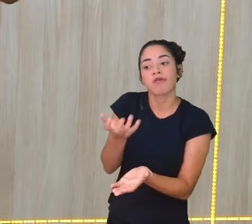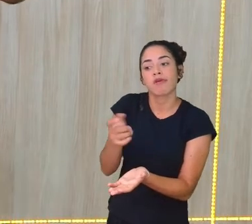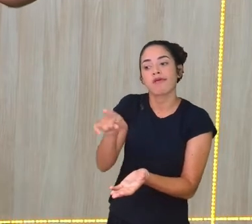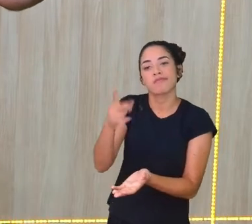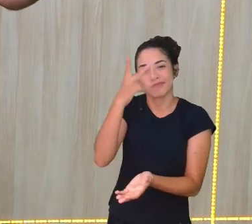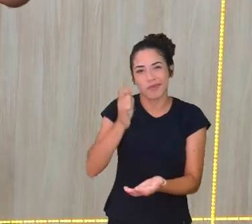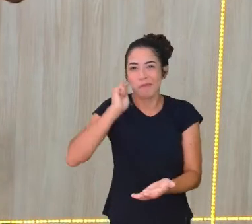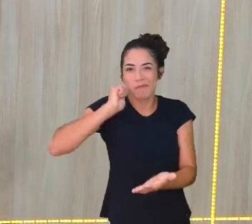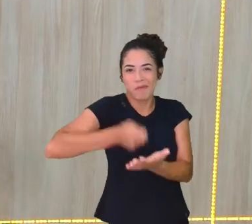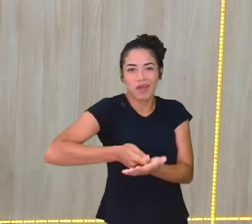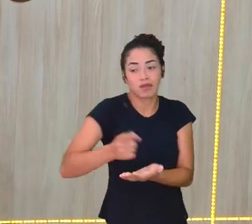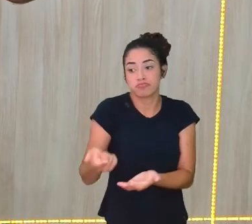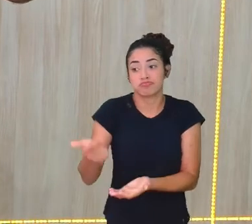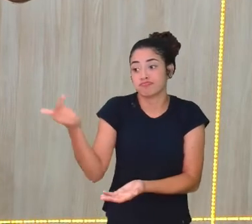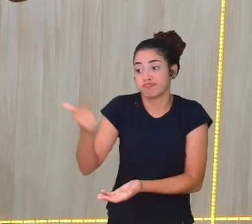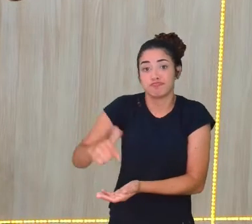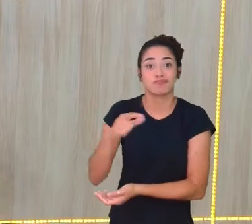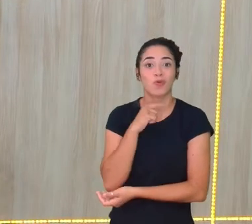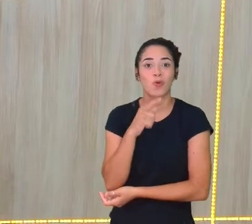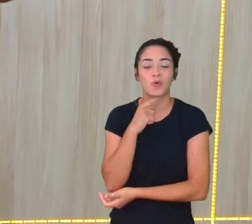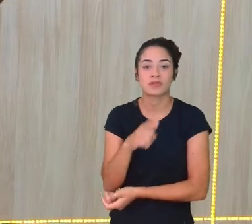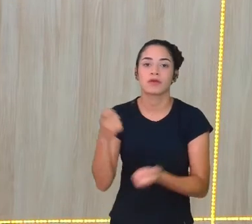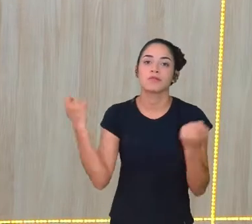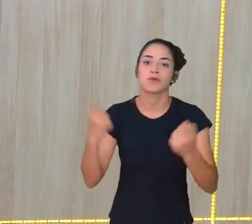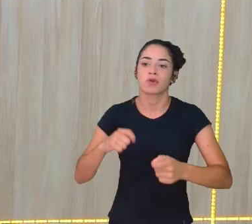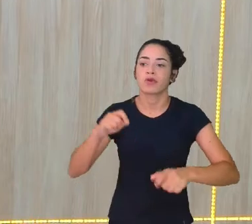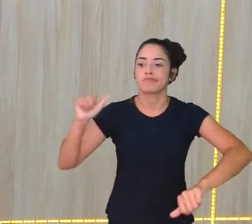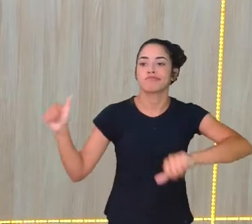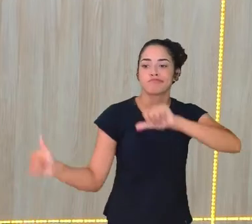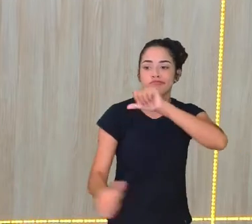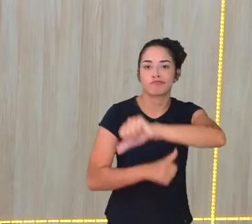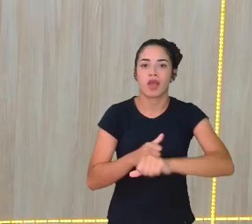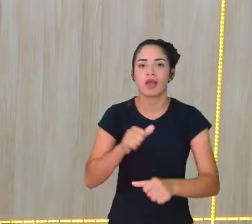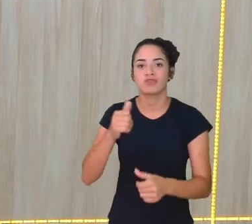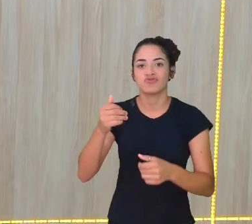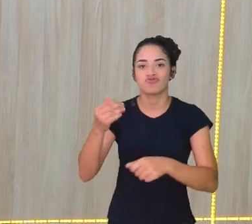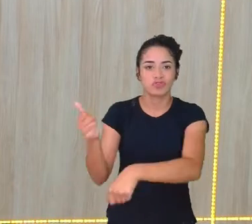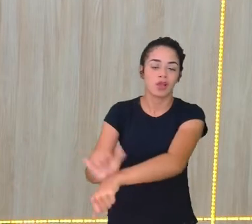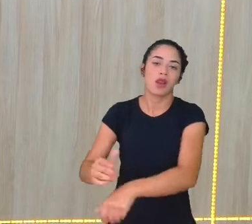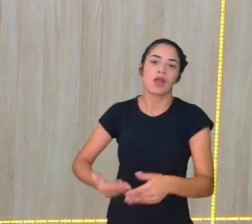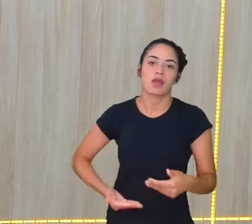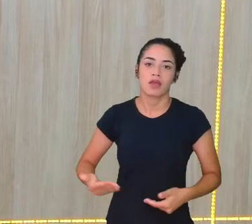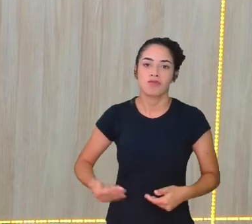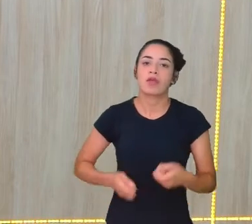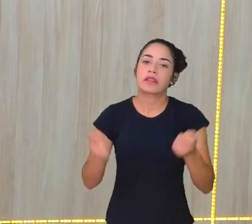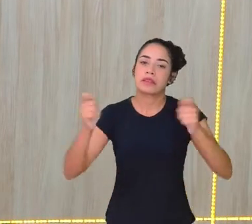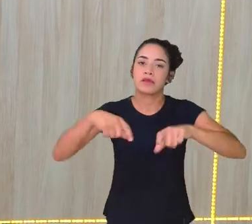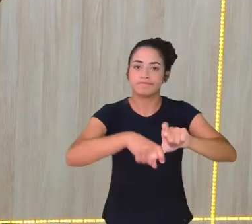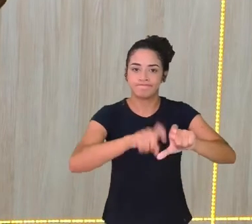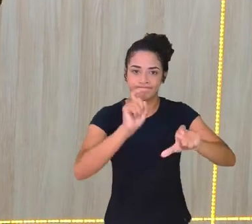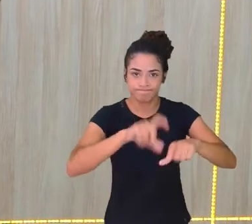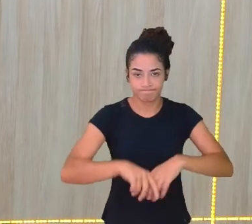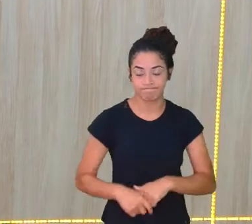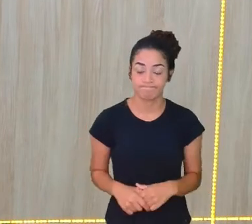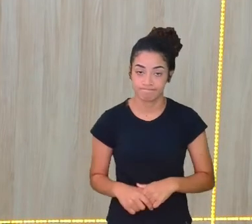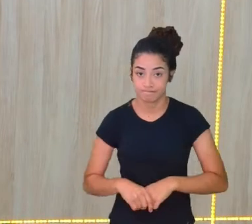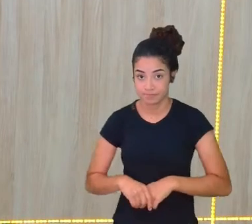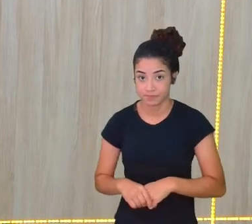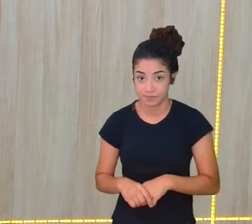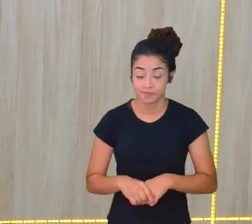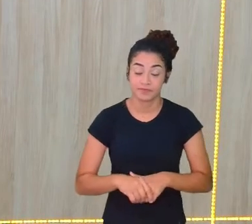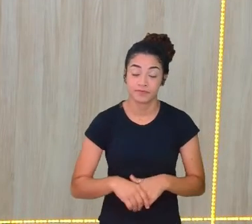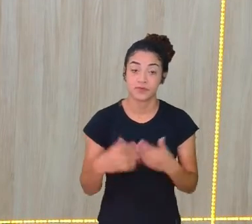o pagamento, ela não tem como pagar, então ela termina se tornando escrava, né, para quitar aquela dívida. Aí